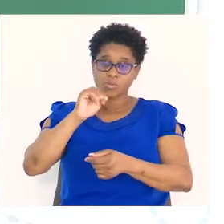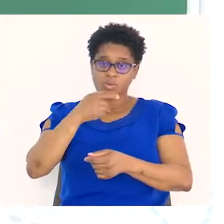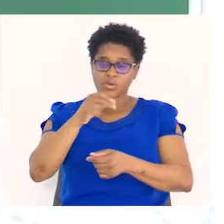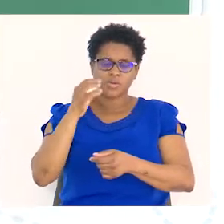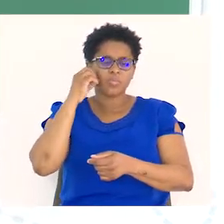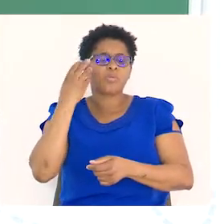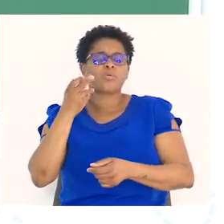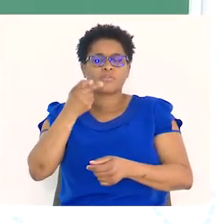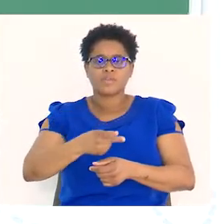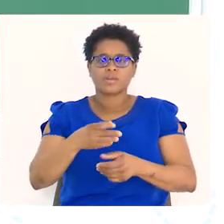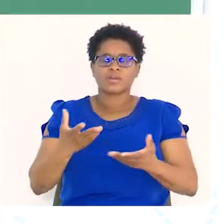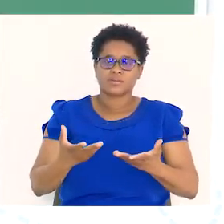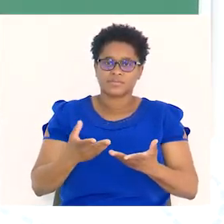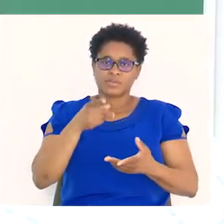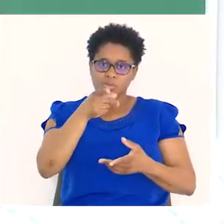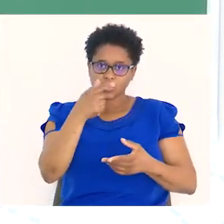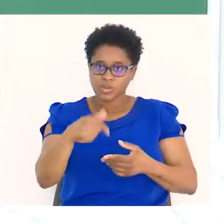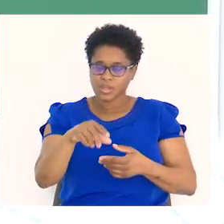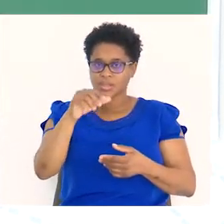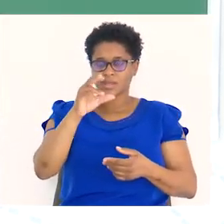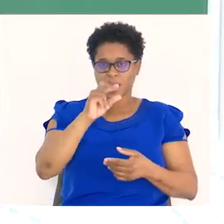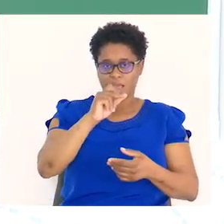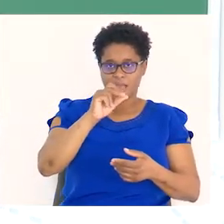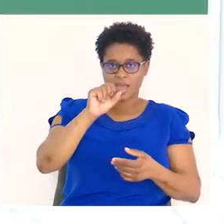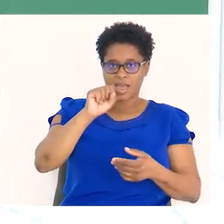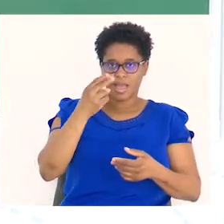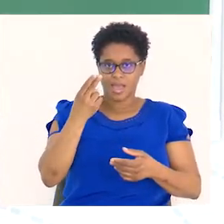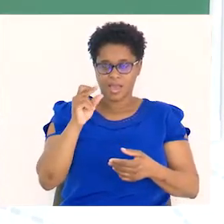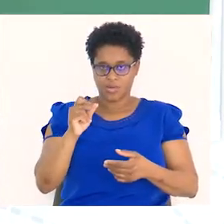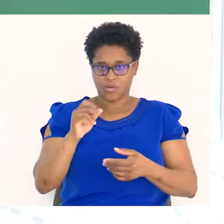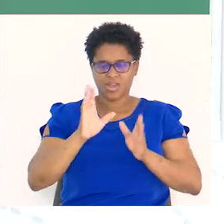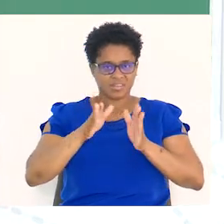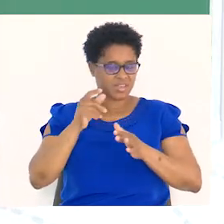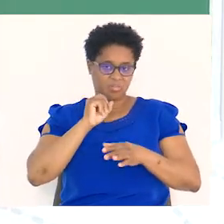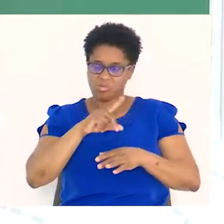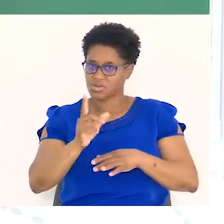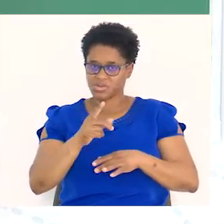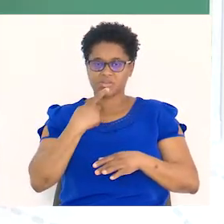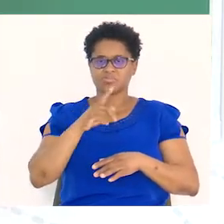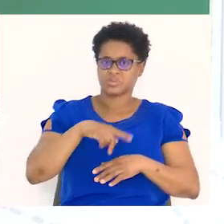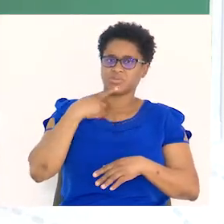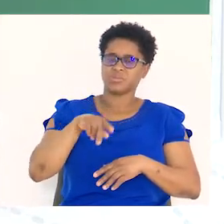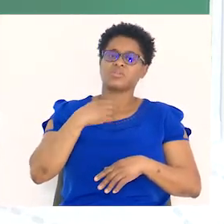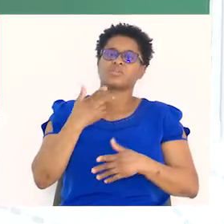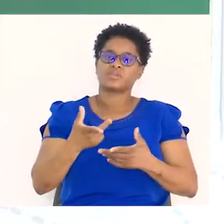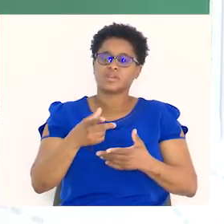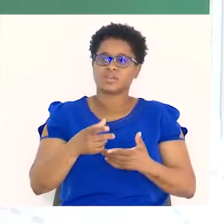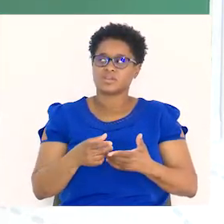isto uma palavra composta. Então, como é que fica? Tu tens